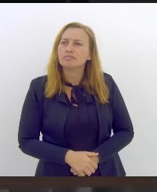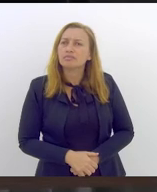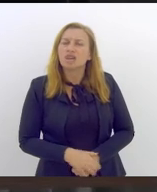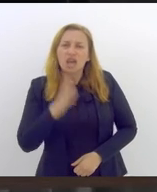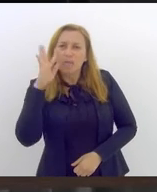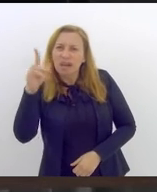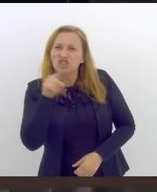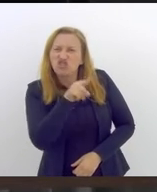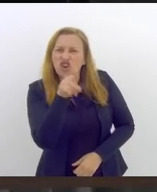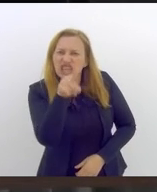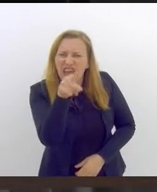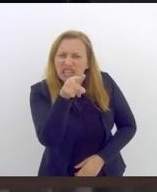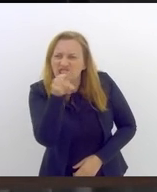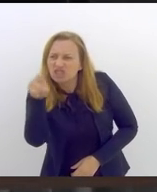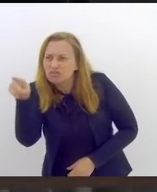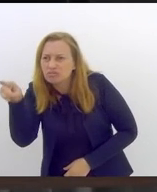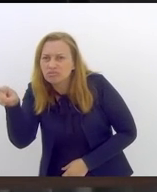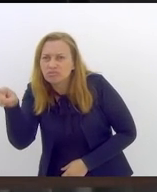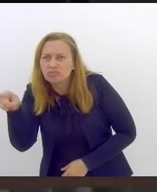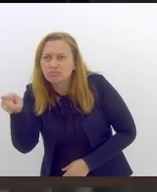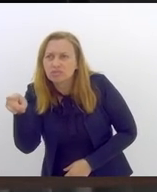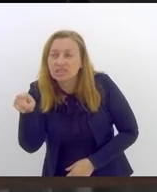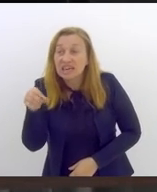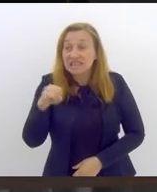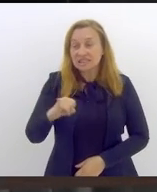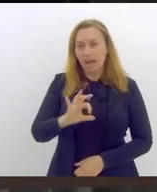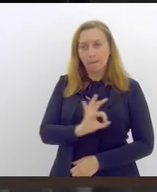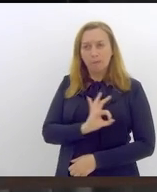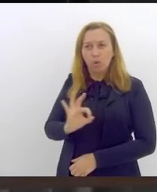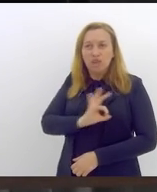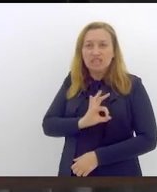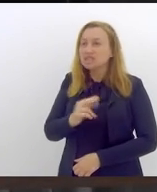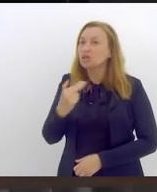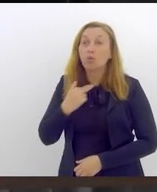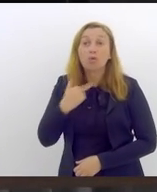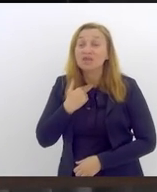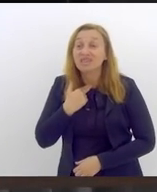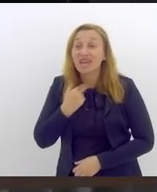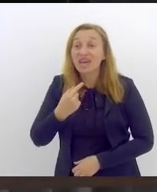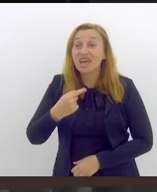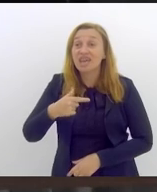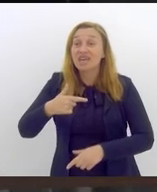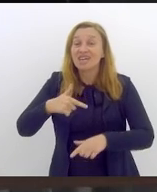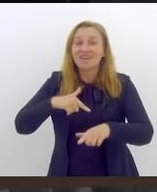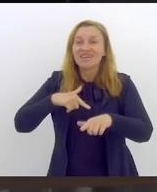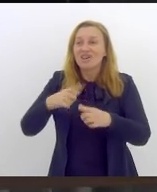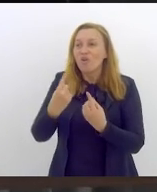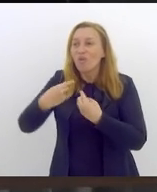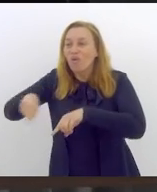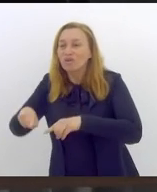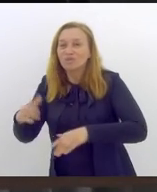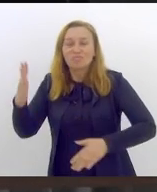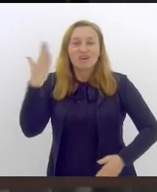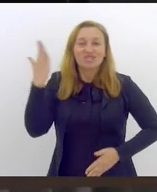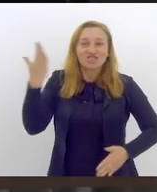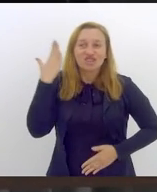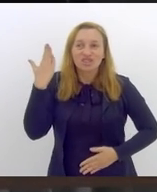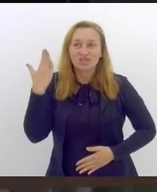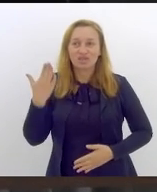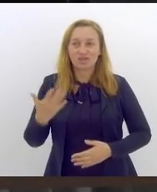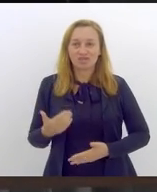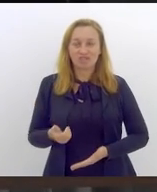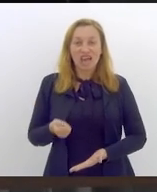Imaginem vocês se a polícia não puder mais combater o narcotráfico de